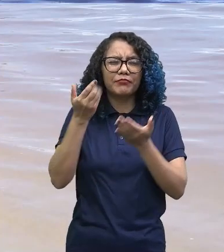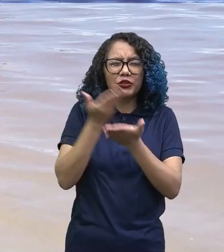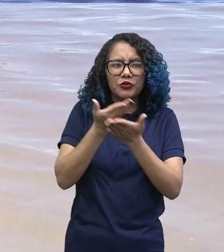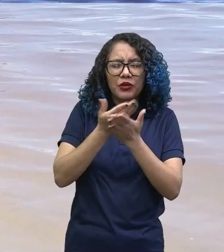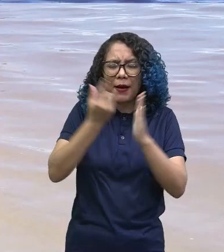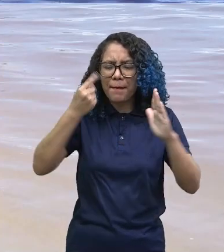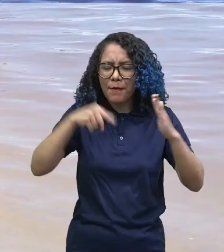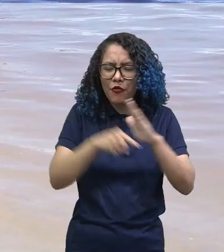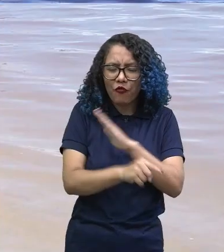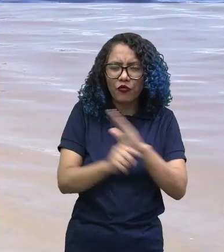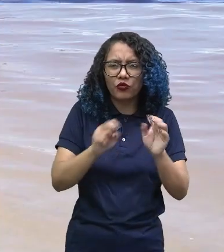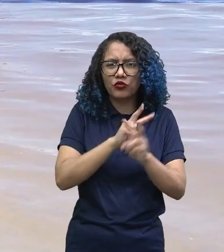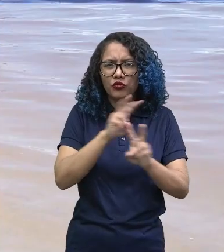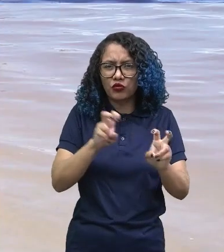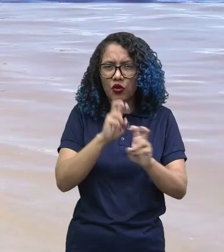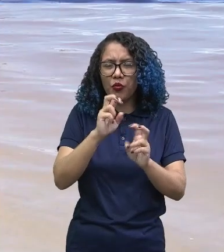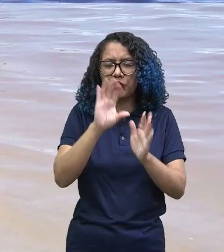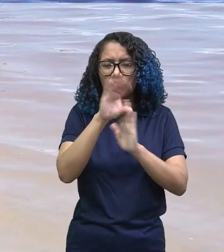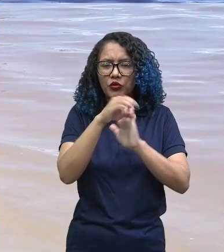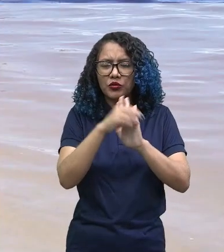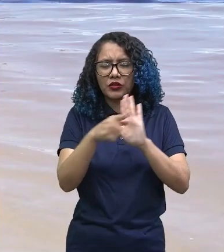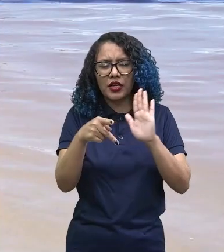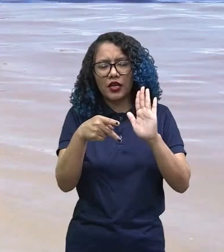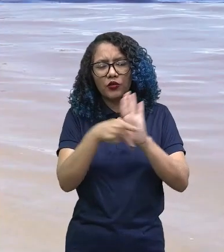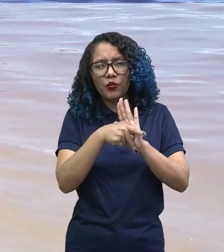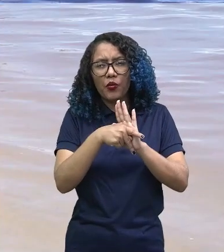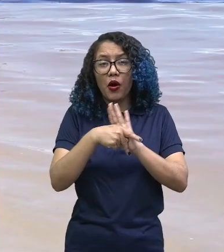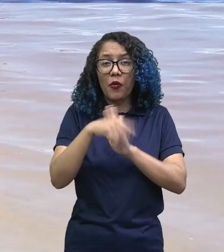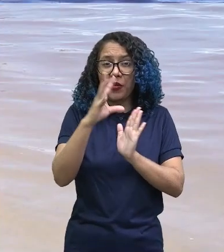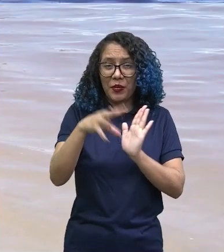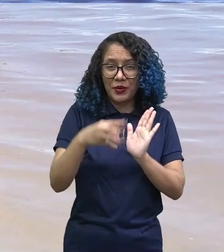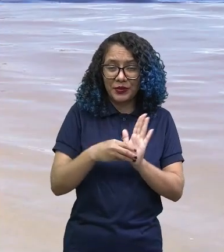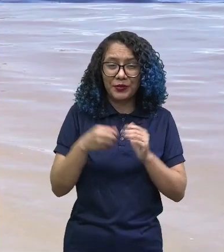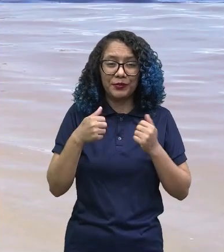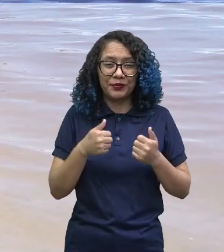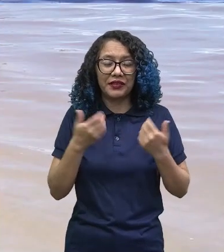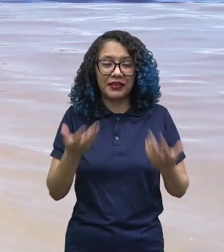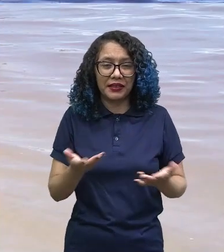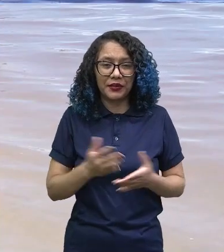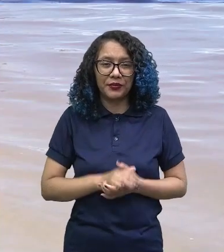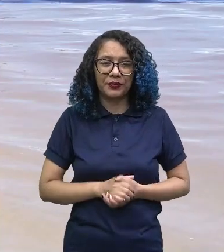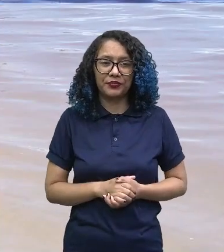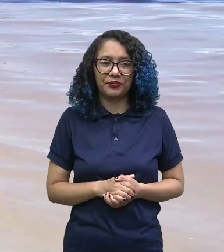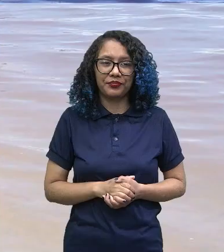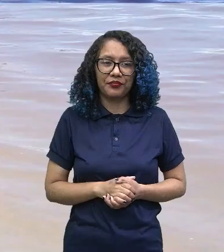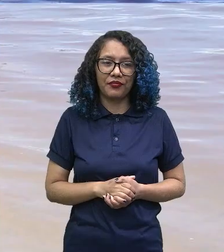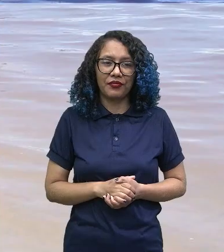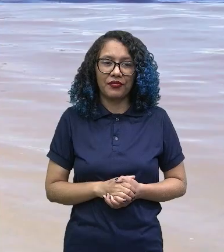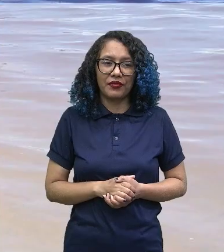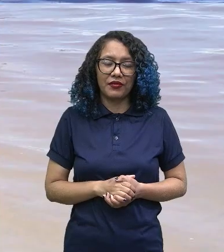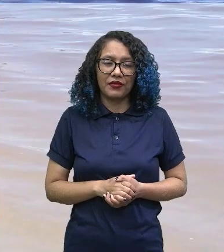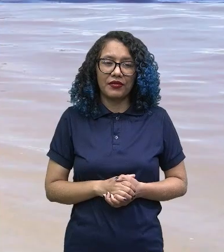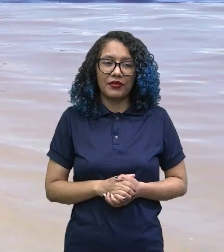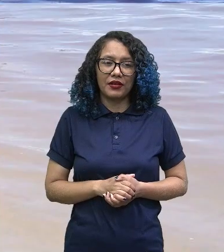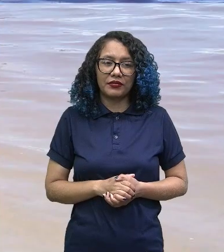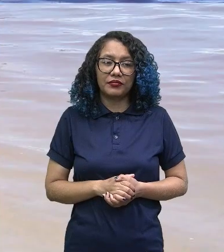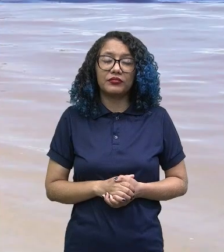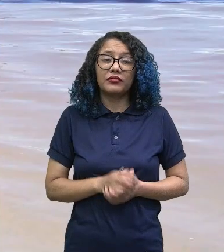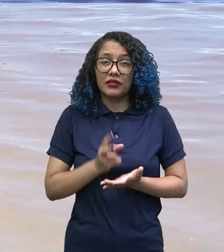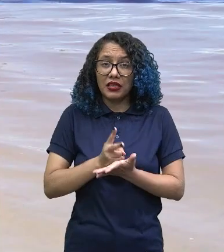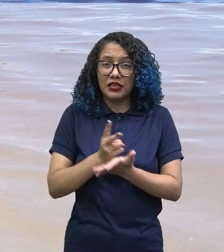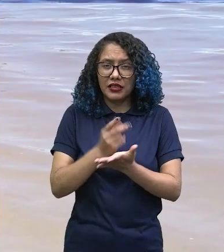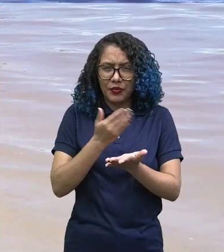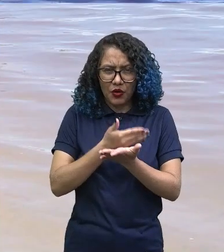Nesses conceitos amazônicos também, tá? E aí, como já faz parte, né? Das nossas aulas da IFA, a gente sempre começa com